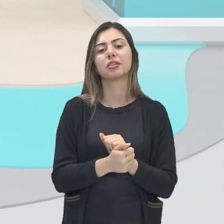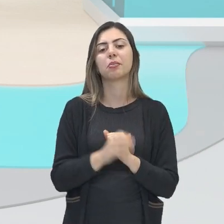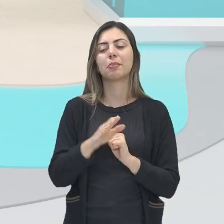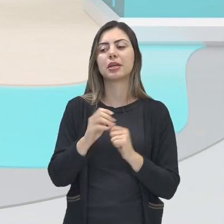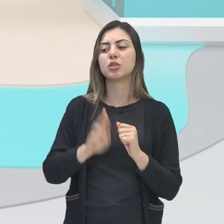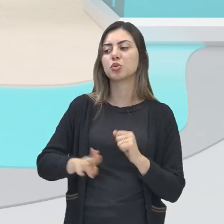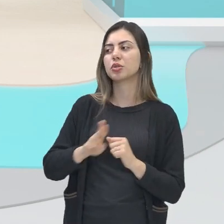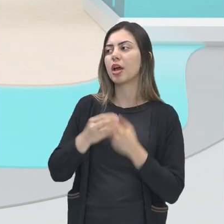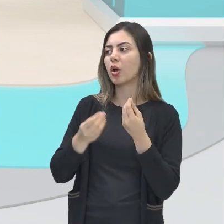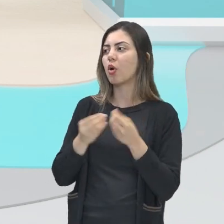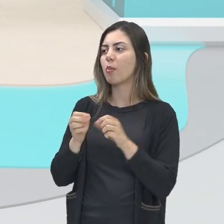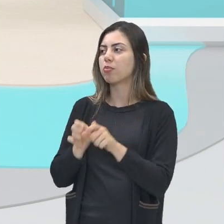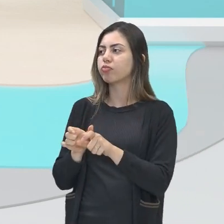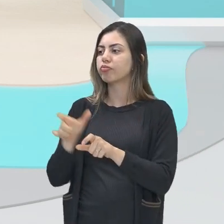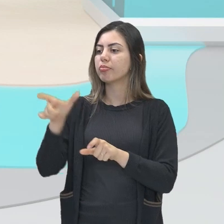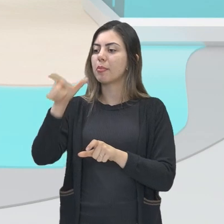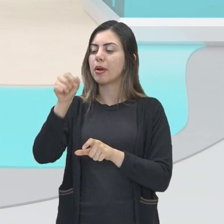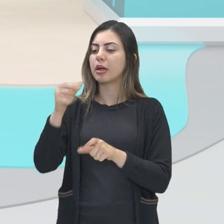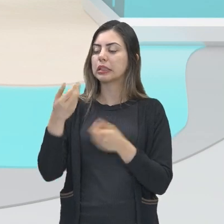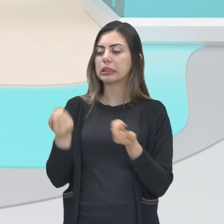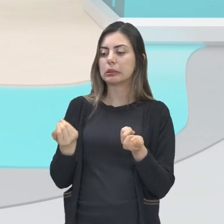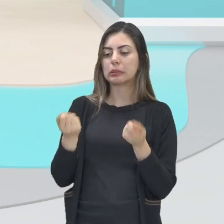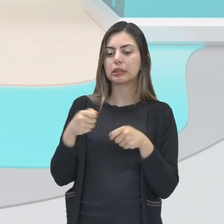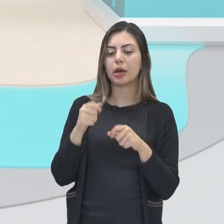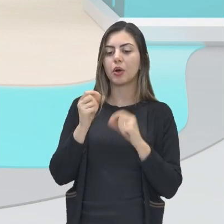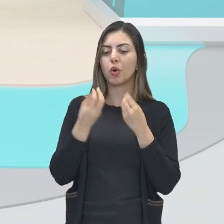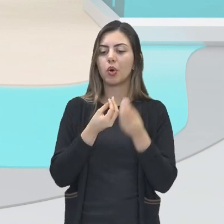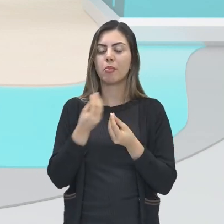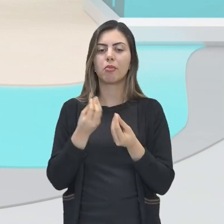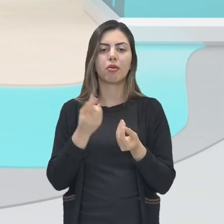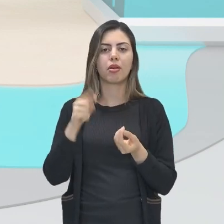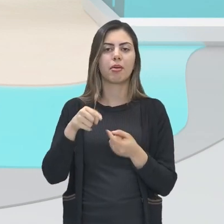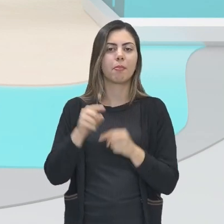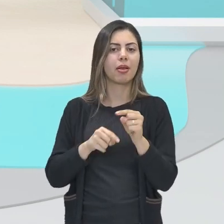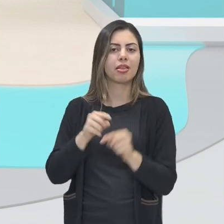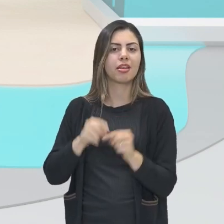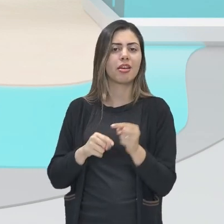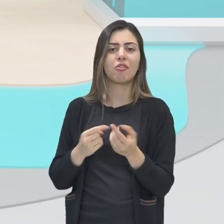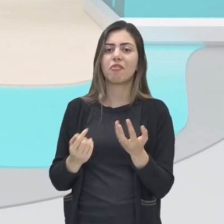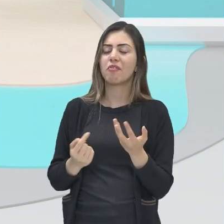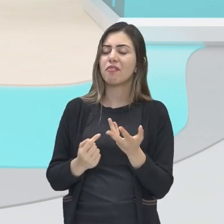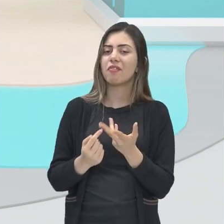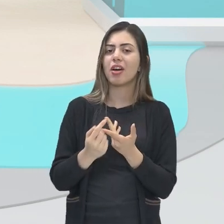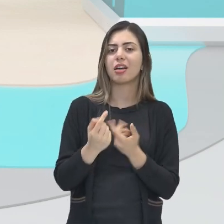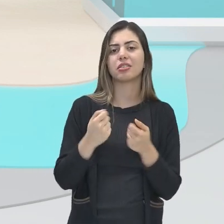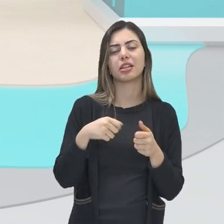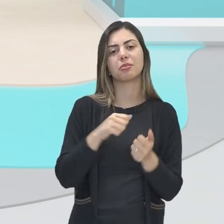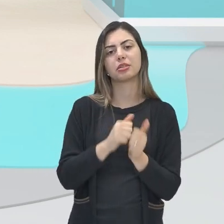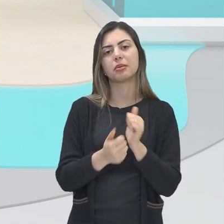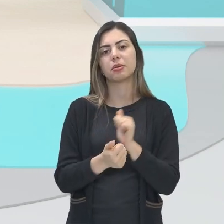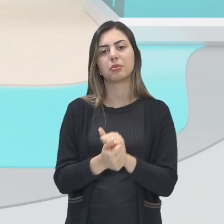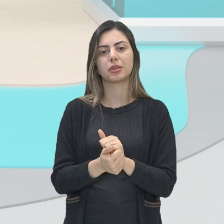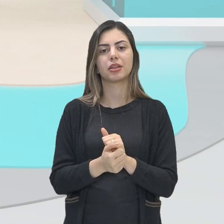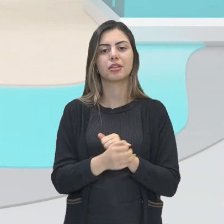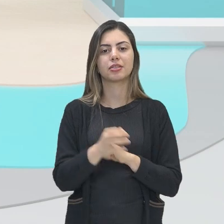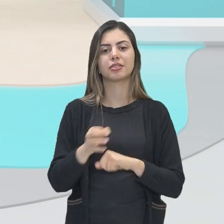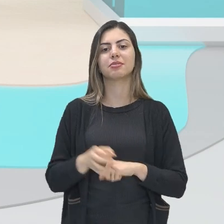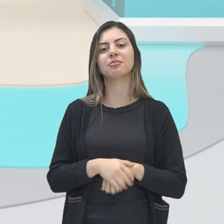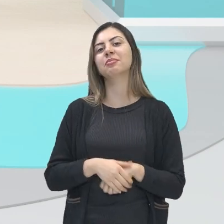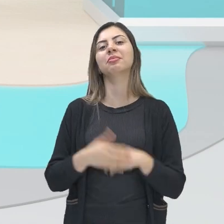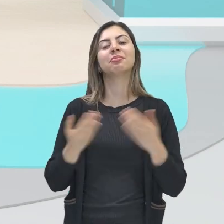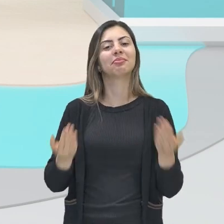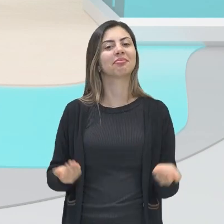Ah, não sei, pega aí uma caixa de fósforos. Certo? Então é dessa maneira que o pessoal foi improvisando. E aí